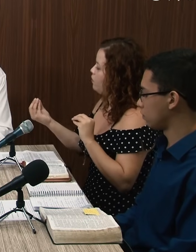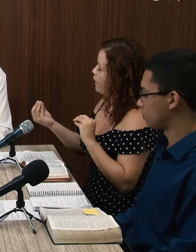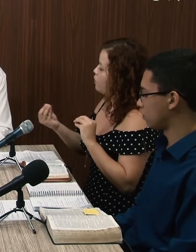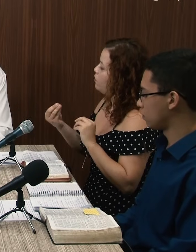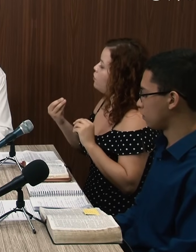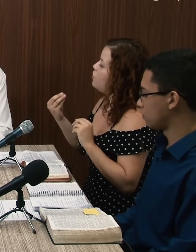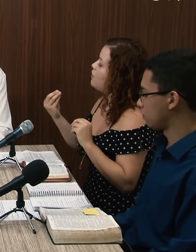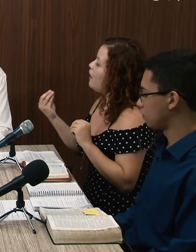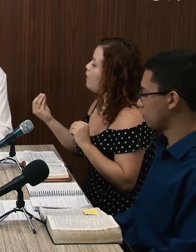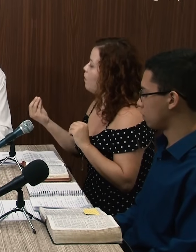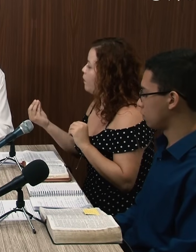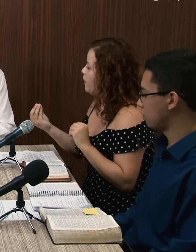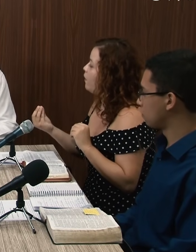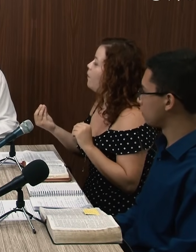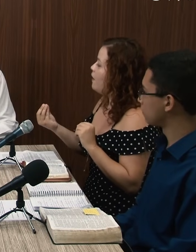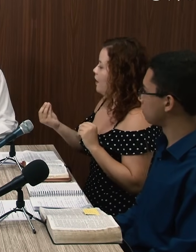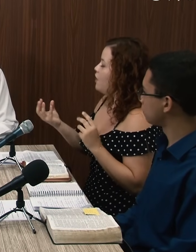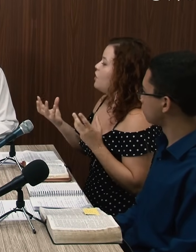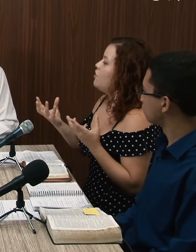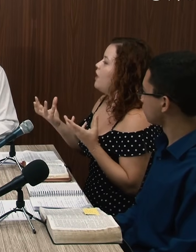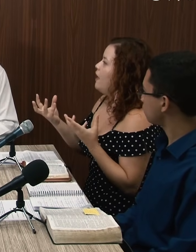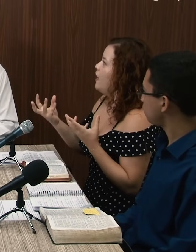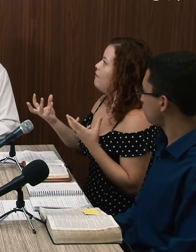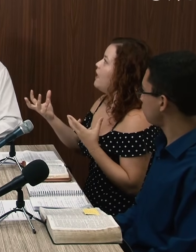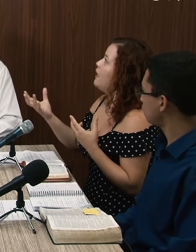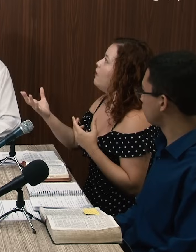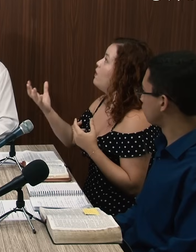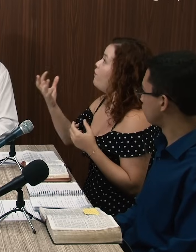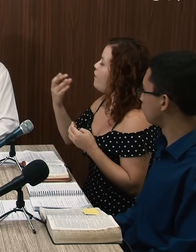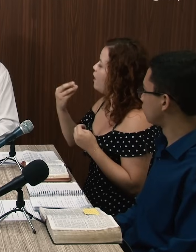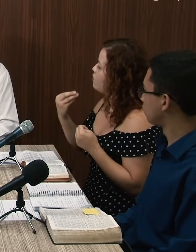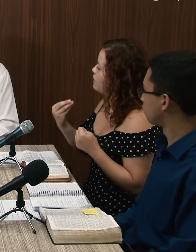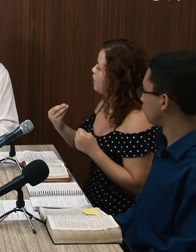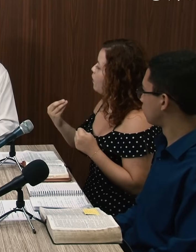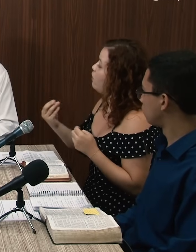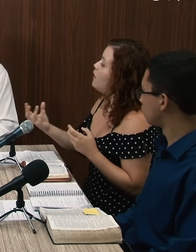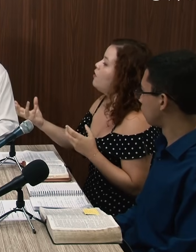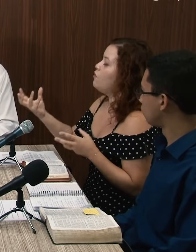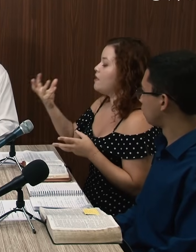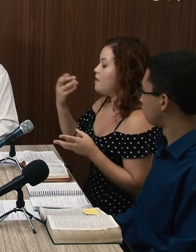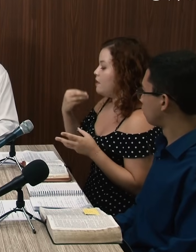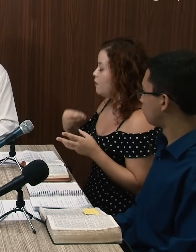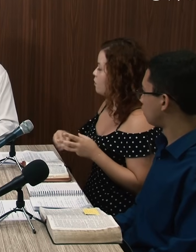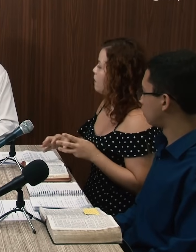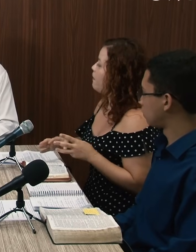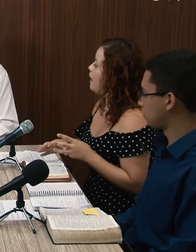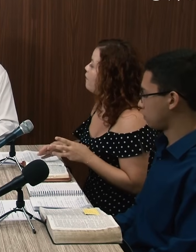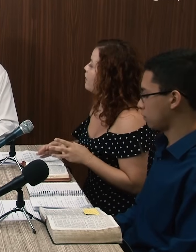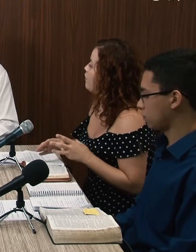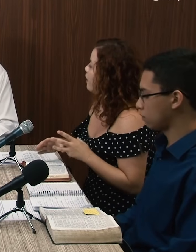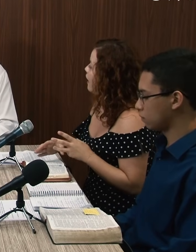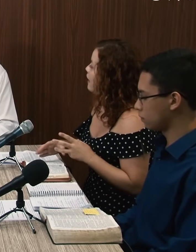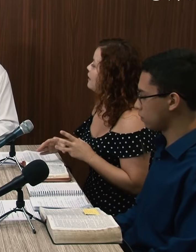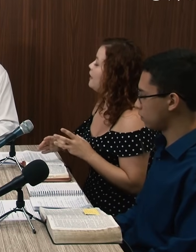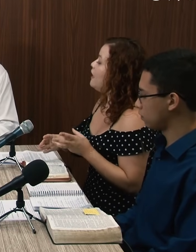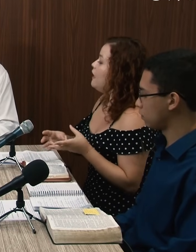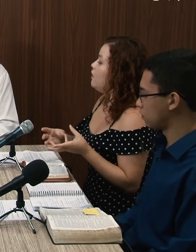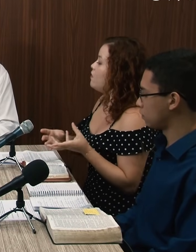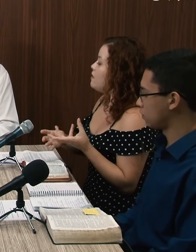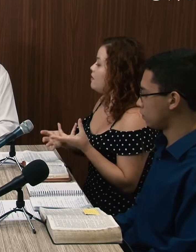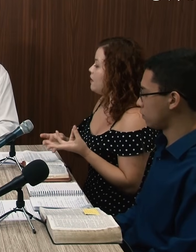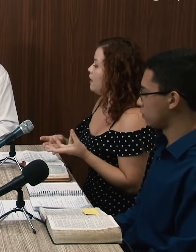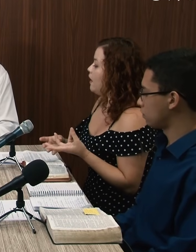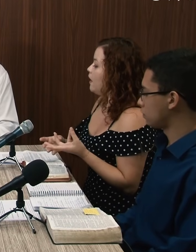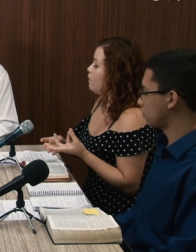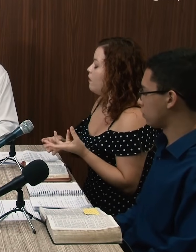Espírito Santo faz quando a gente está em comunhão. A gente retém aquilo que vem do Senhor, aquilo que Ele nos ensina sobre a palavra revelada e